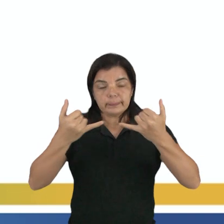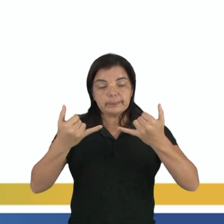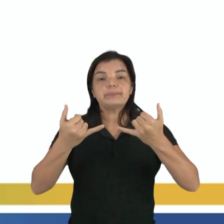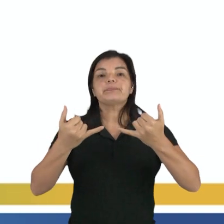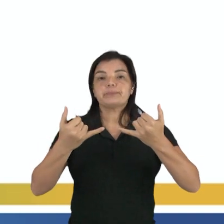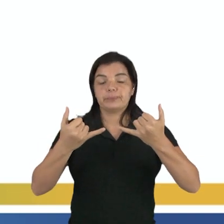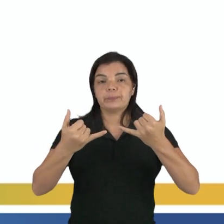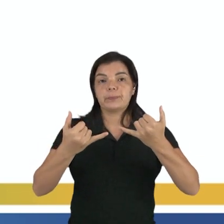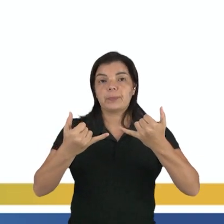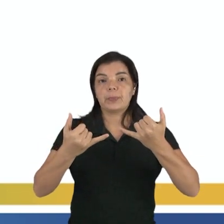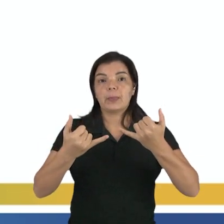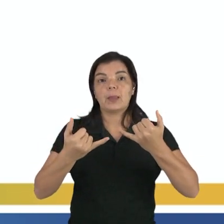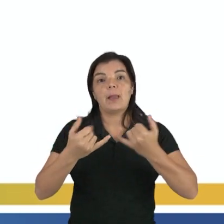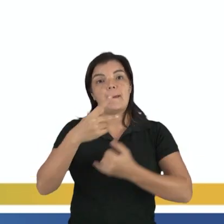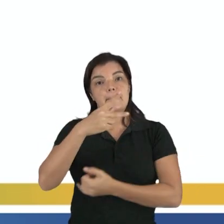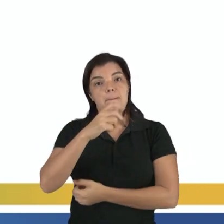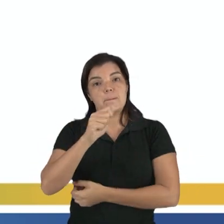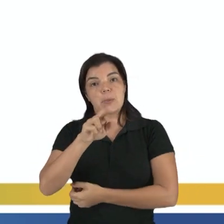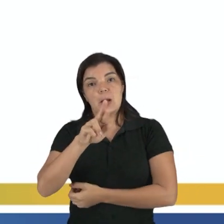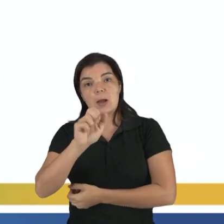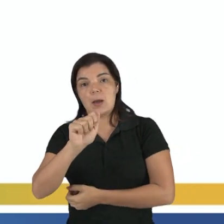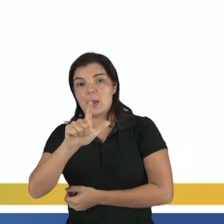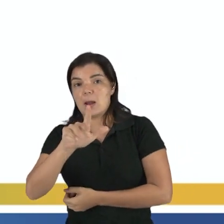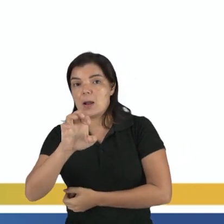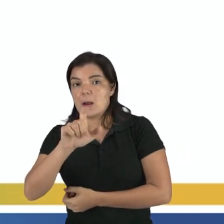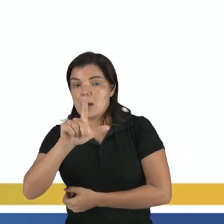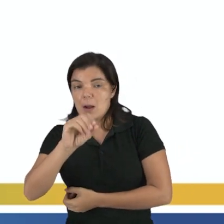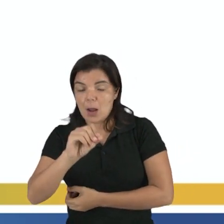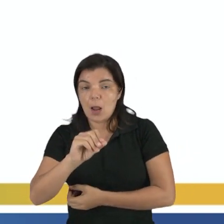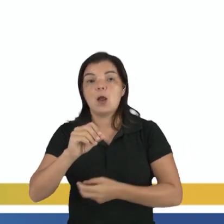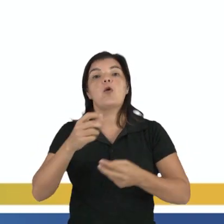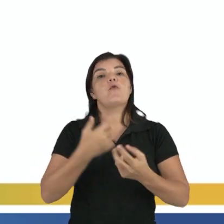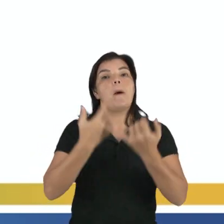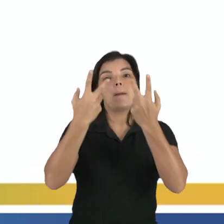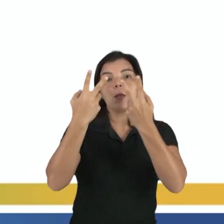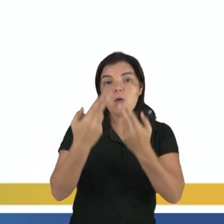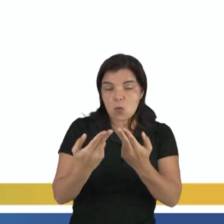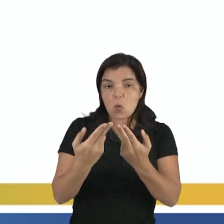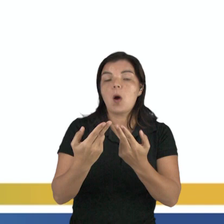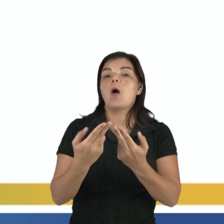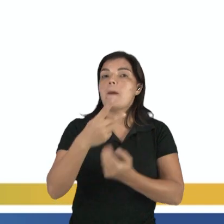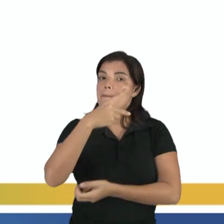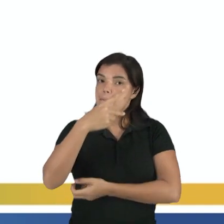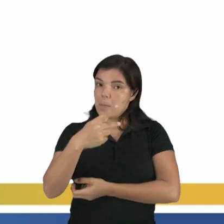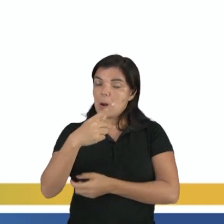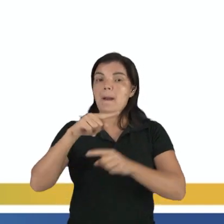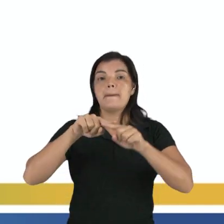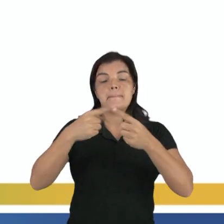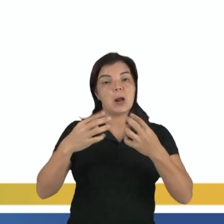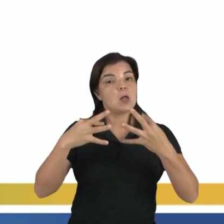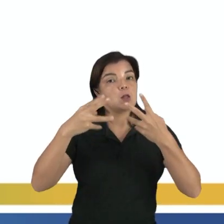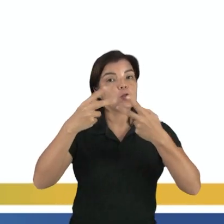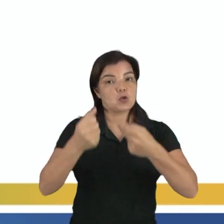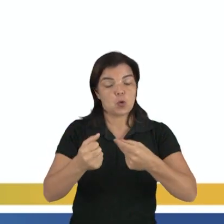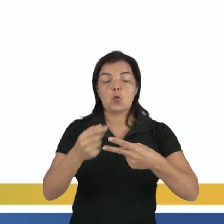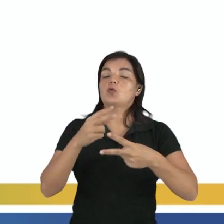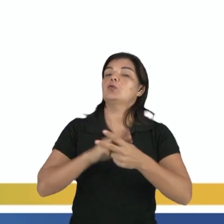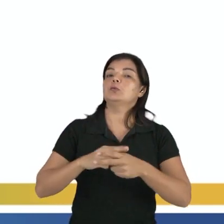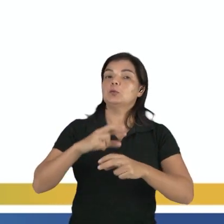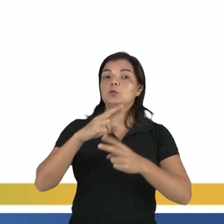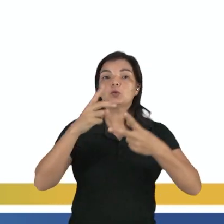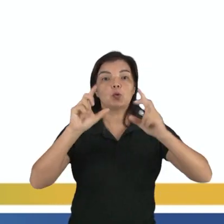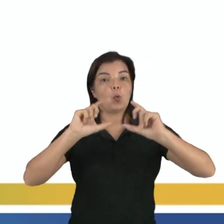elétrica tá em paralelo eu vou ter um mesmo ontem se ao a mesma diferença de potencial para todos os